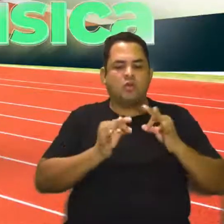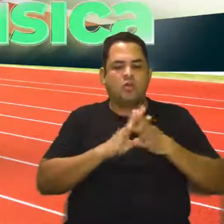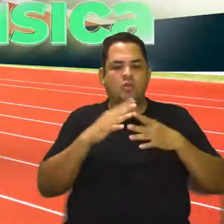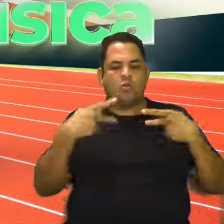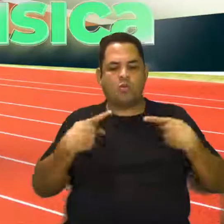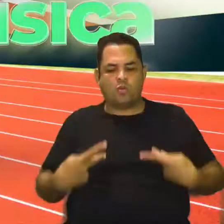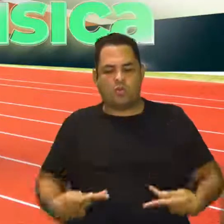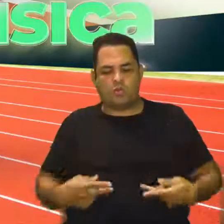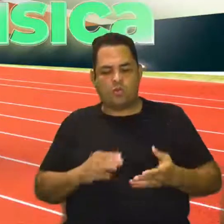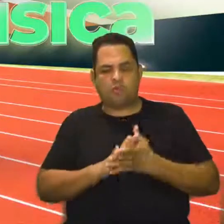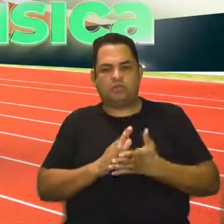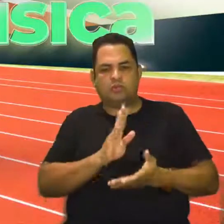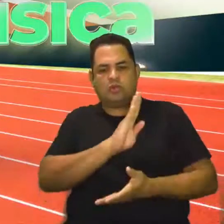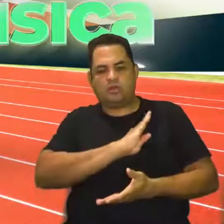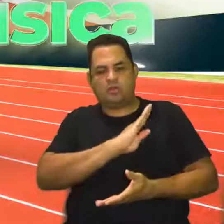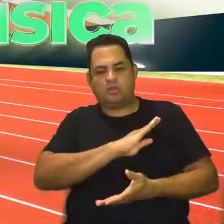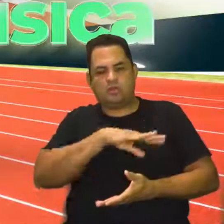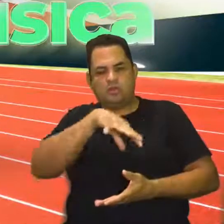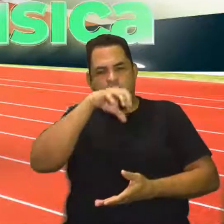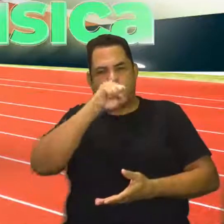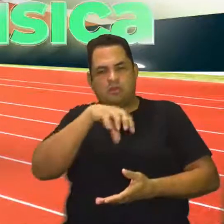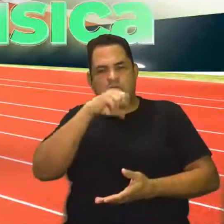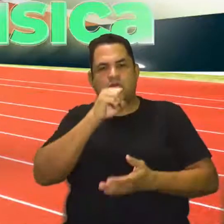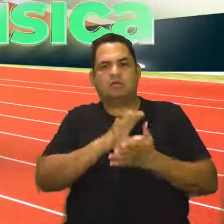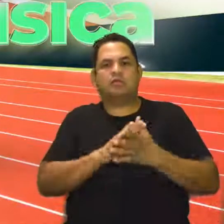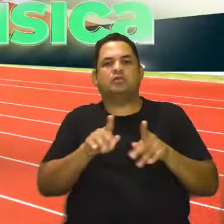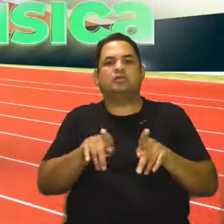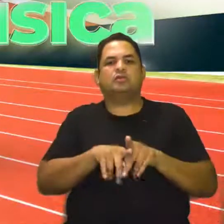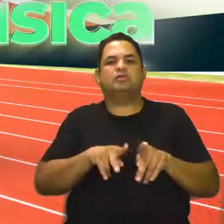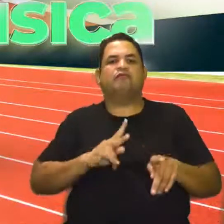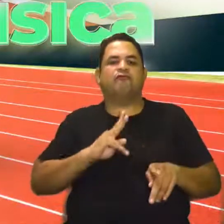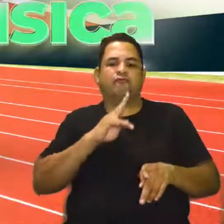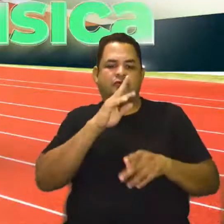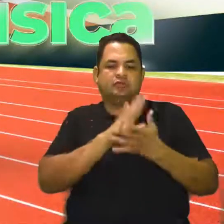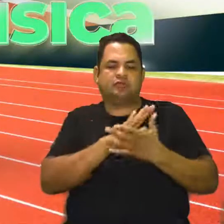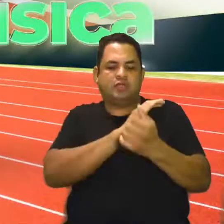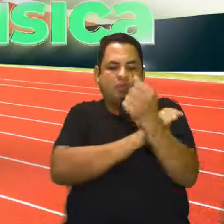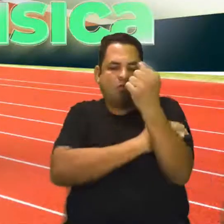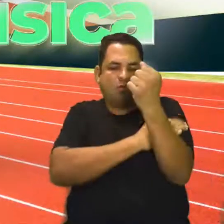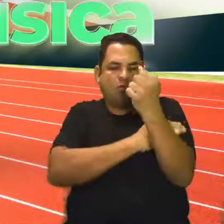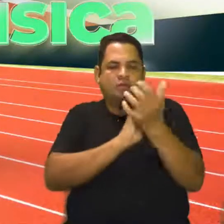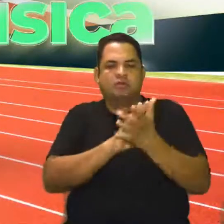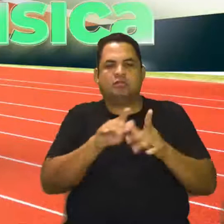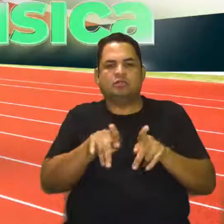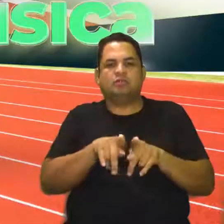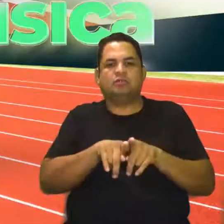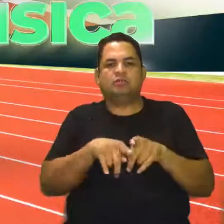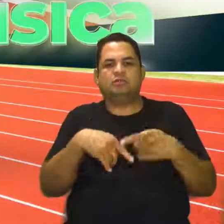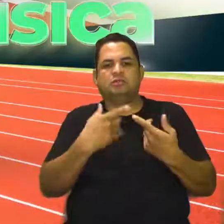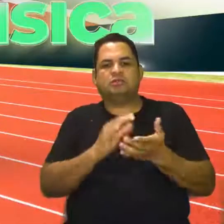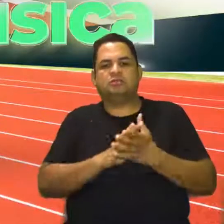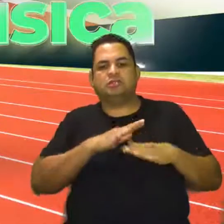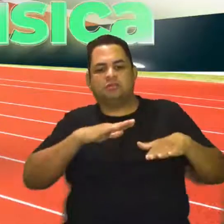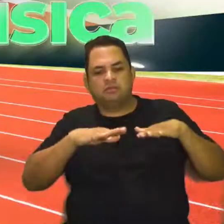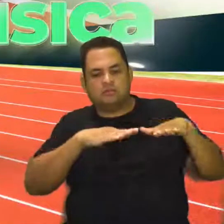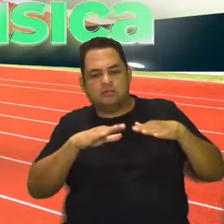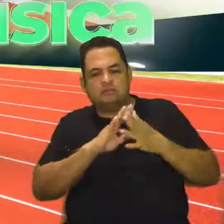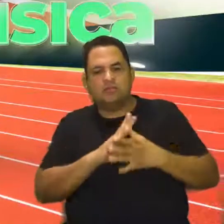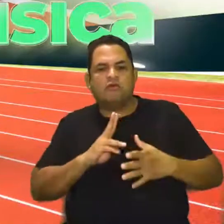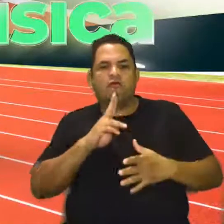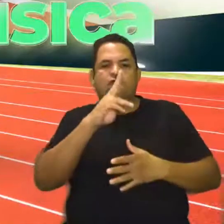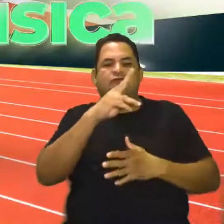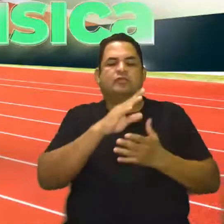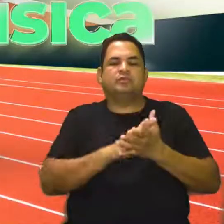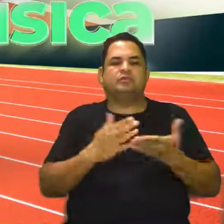de resistência cardiorrespiratória, força e resistência muscular. Quando eu falo de performance, vai entrar agilidade, vai entrar